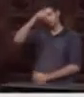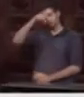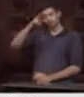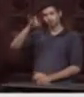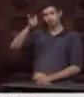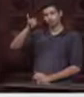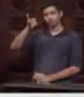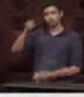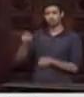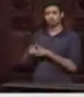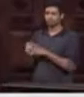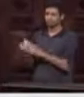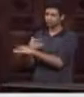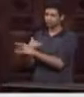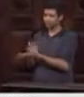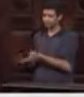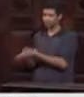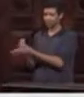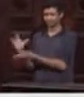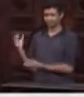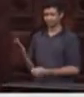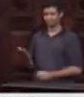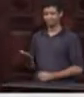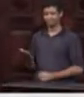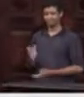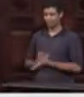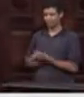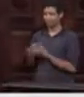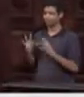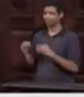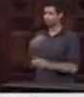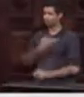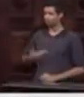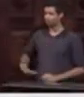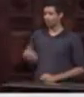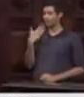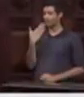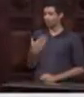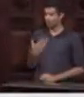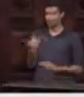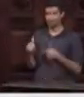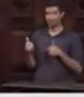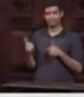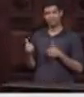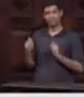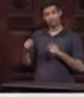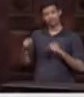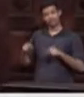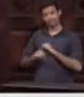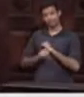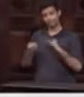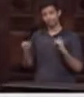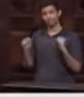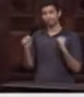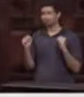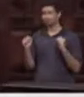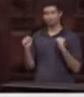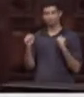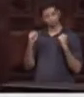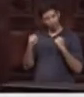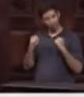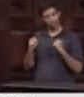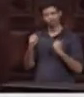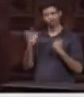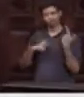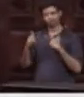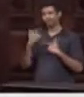Niterói, parabéns aí a esses governos que estão mostrando que é possível, apesar de toda a diversidade que